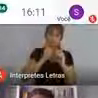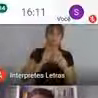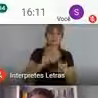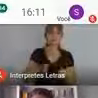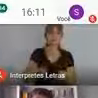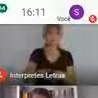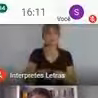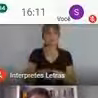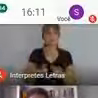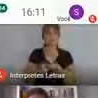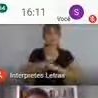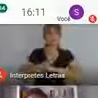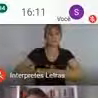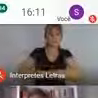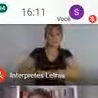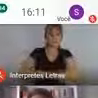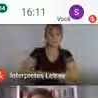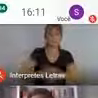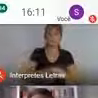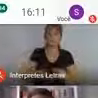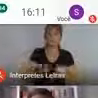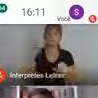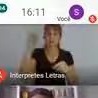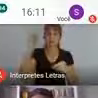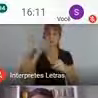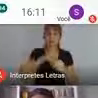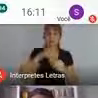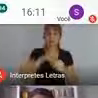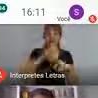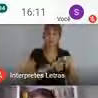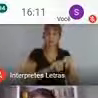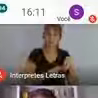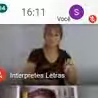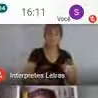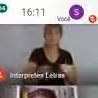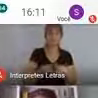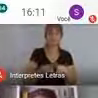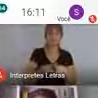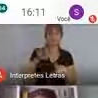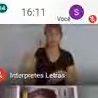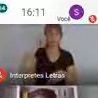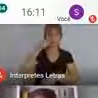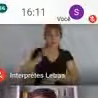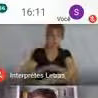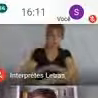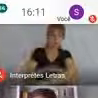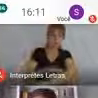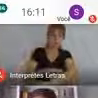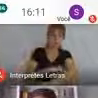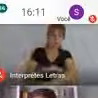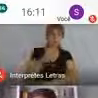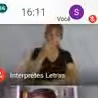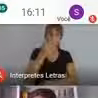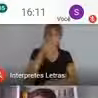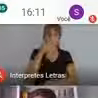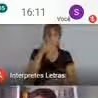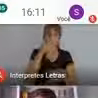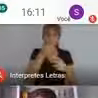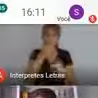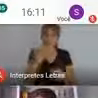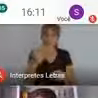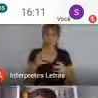epistemológicas dos sujeitos dissidentes das normas de gênero, sexualidade, raça, etc. Temas como racismo,